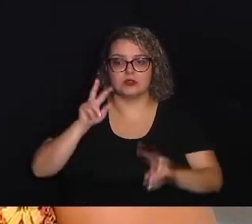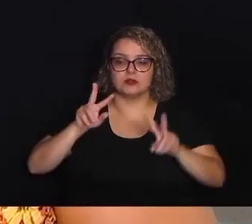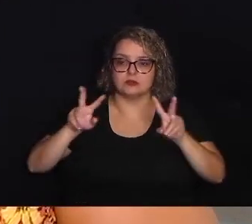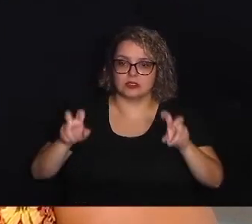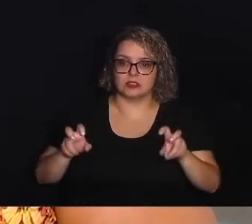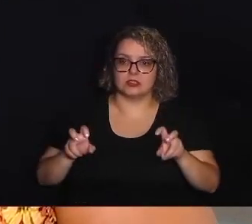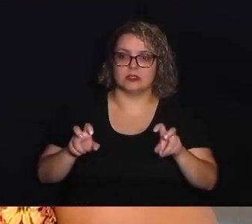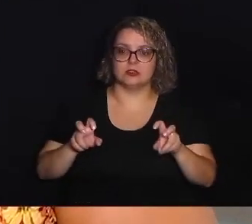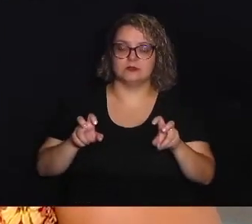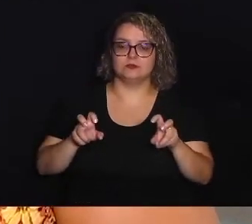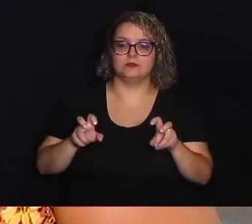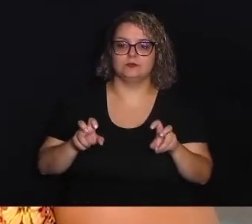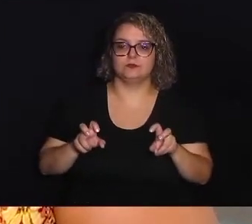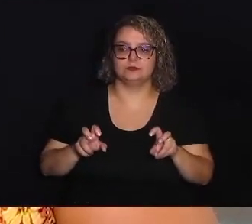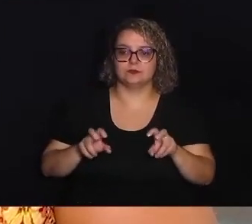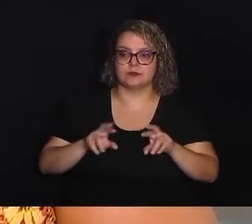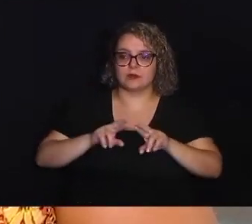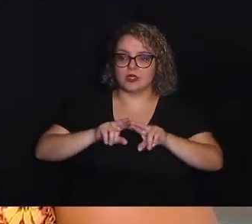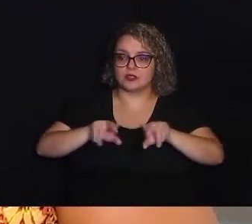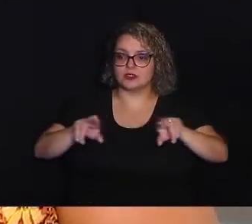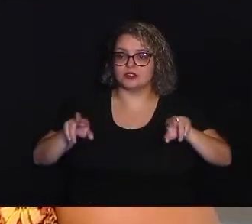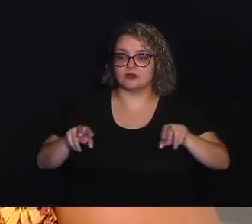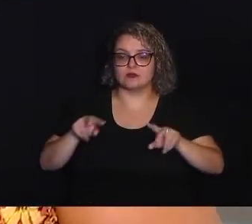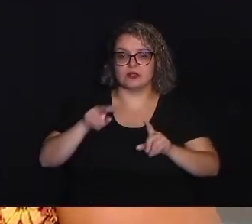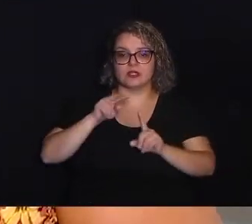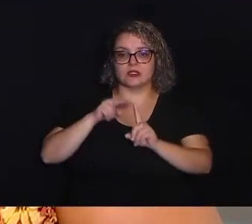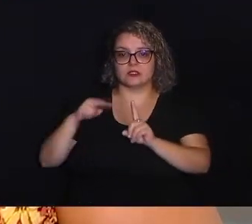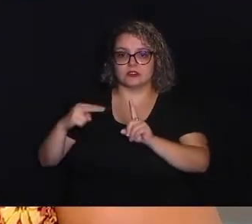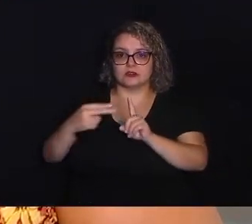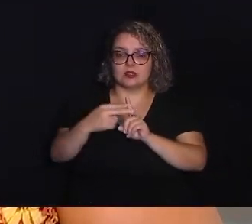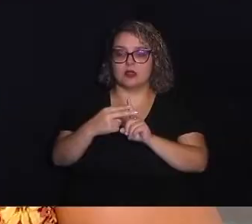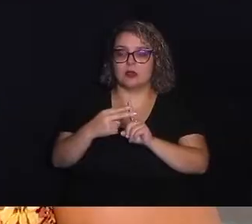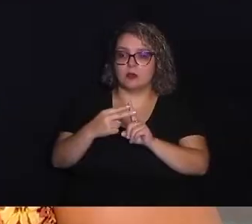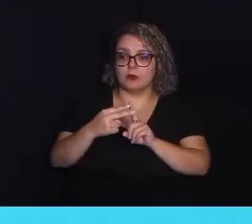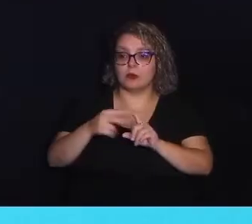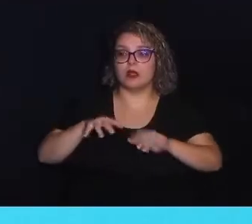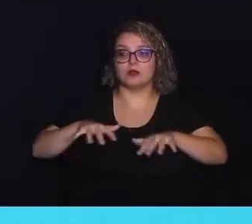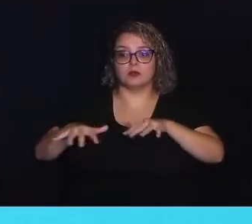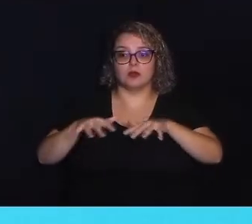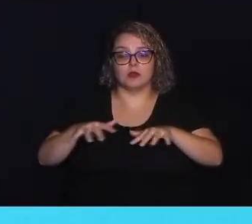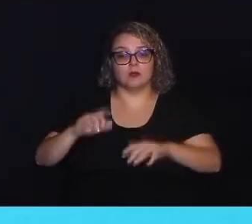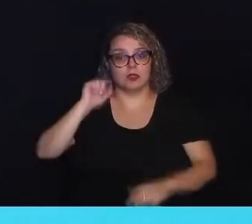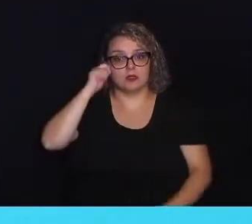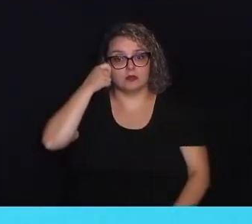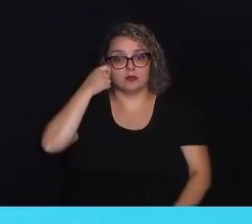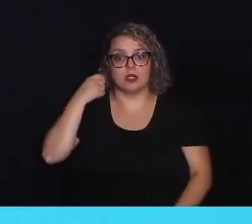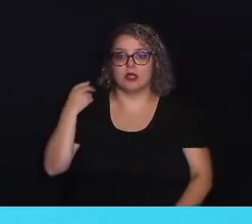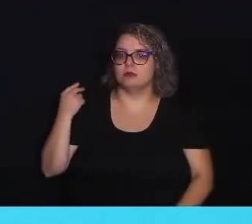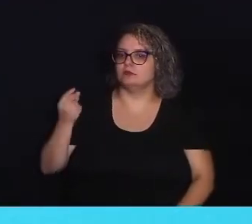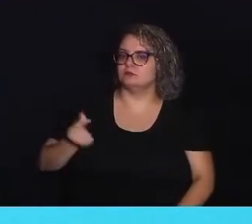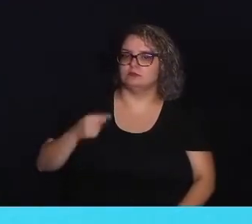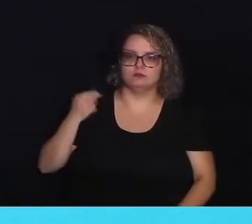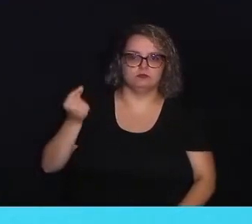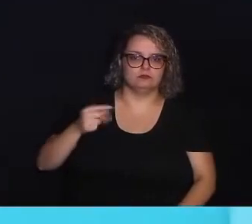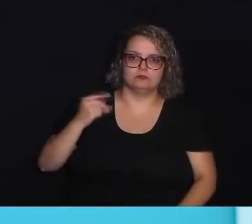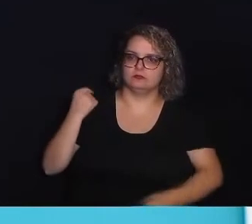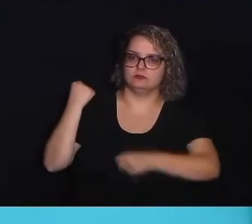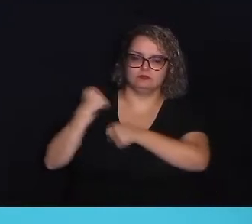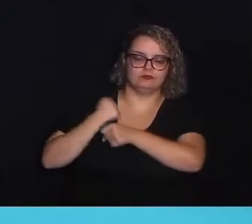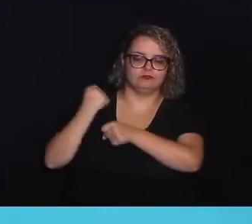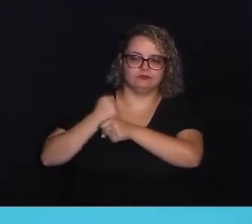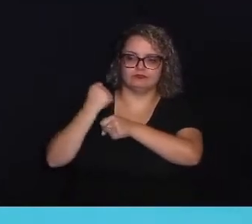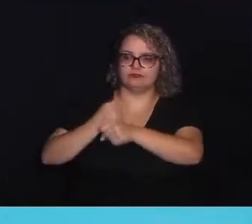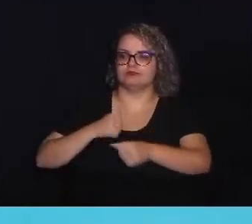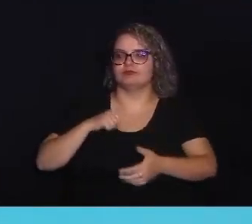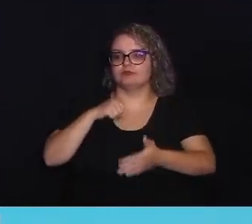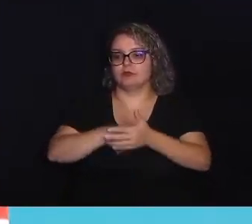ouvir sobre a temática a partir de diferentes óticas para o movimento negro essa é uma resposta há